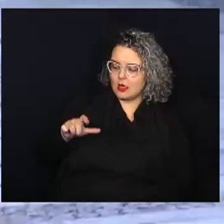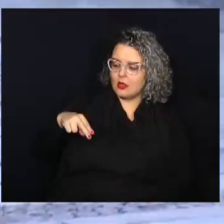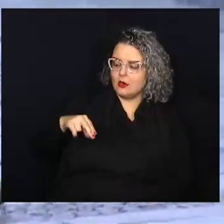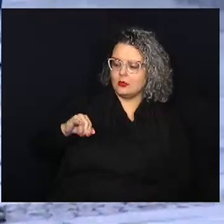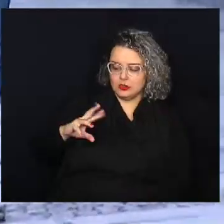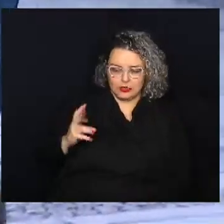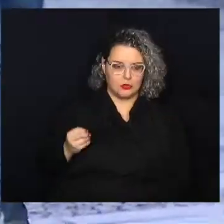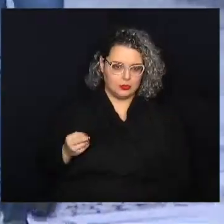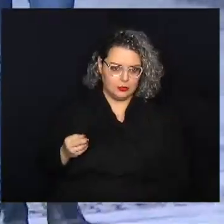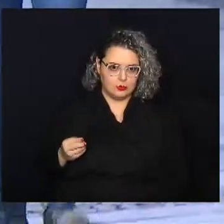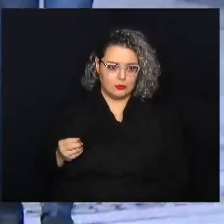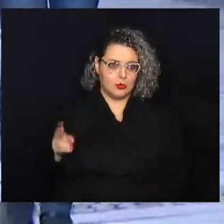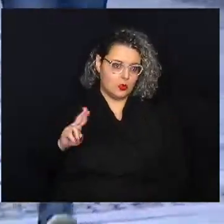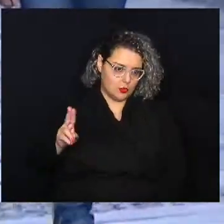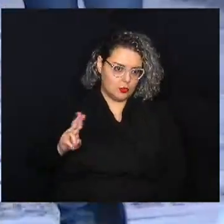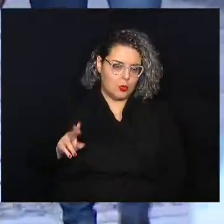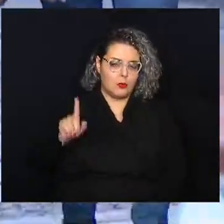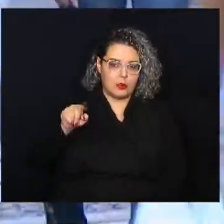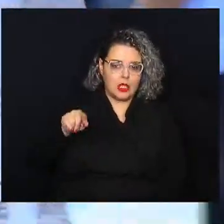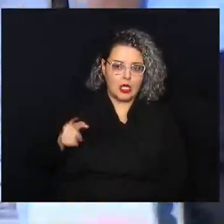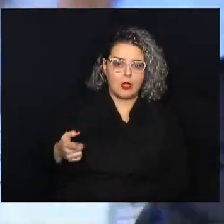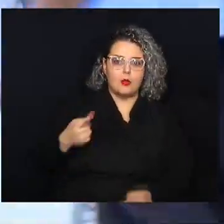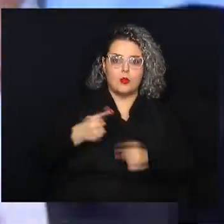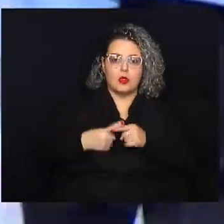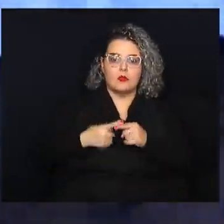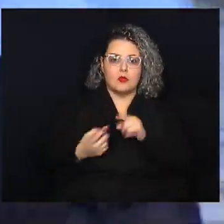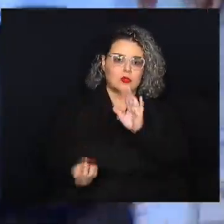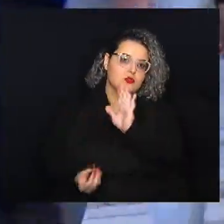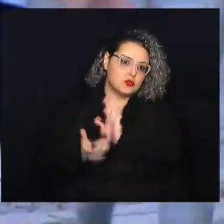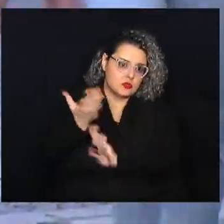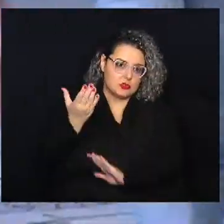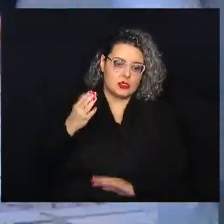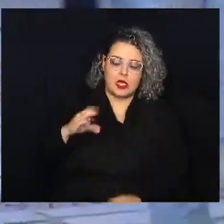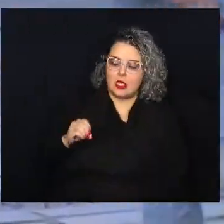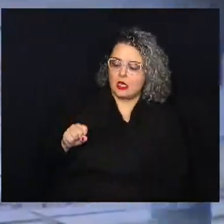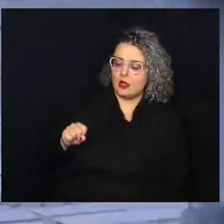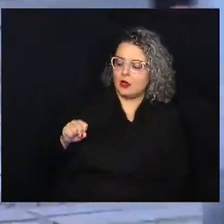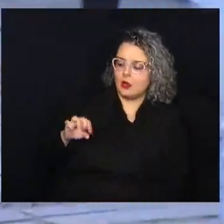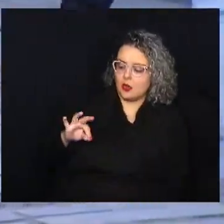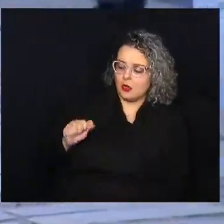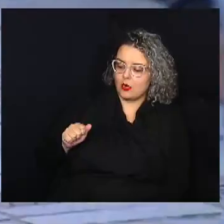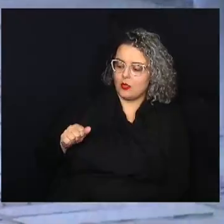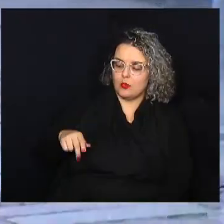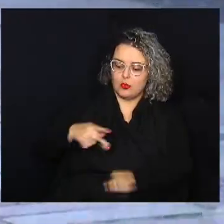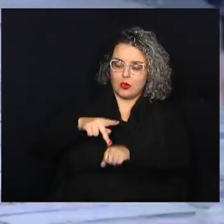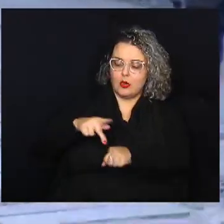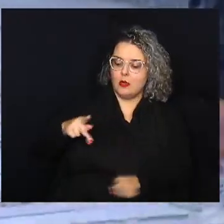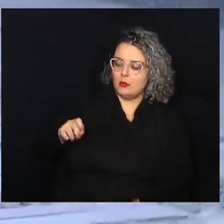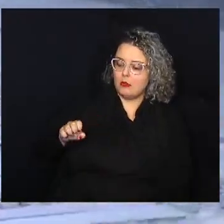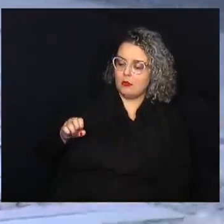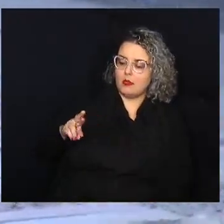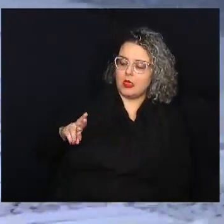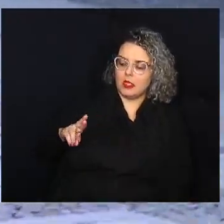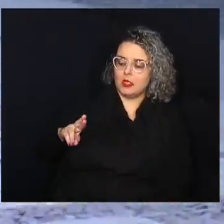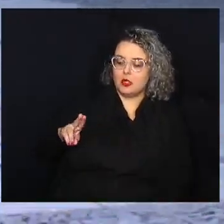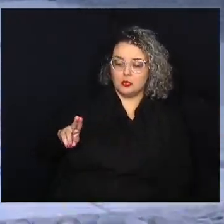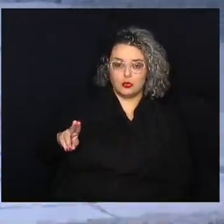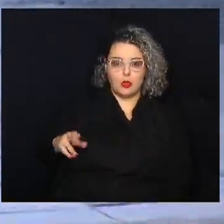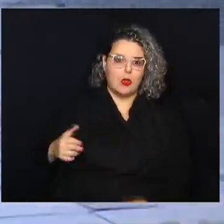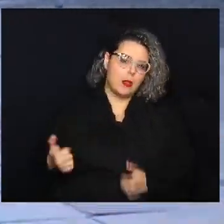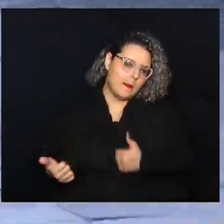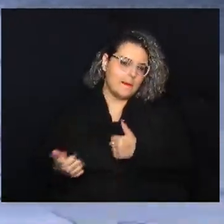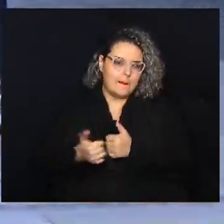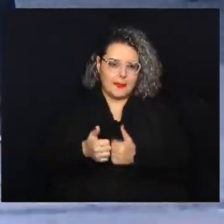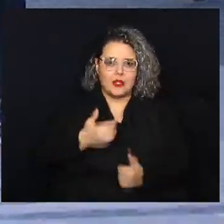Niño, o nome El Niño vem porque ele foi descoberto na costa do Peru por volta do Natal, em torno aí